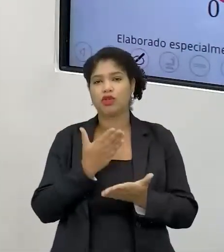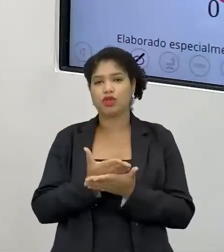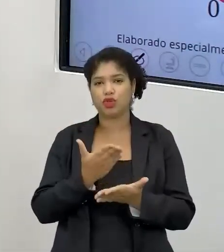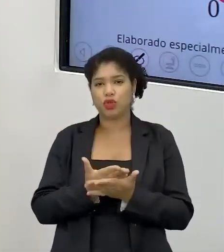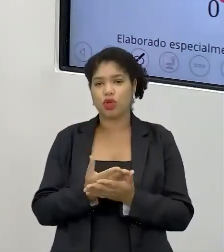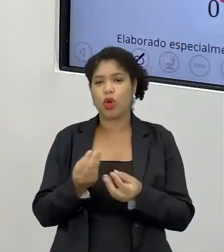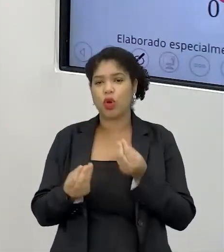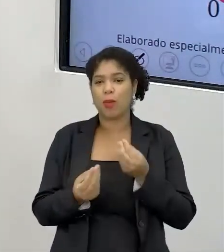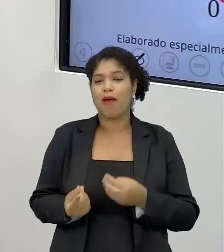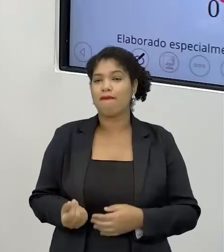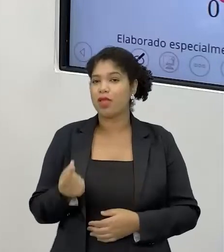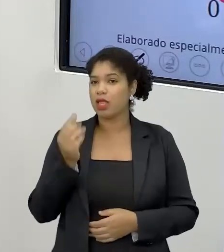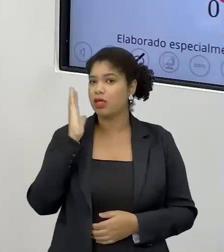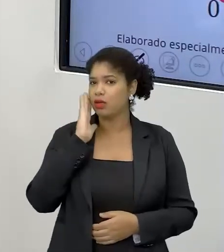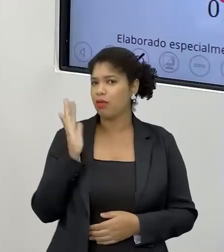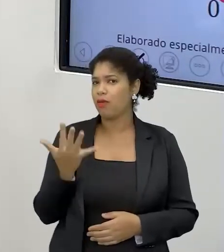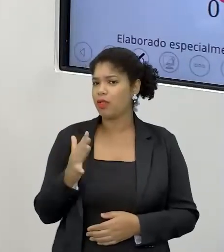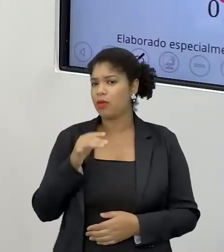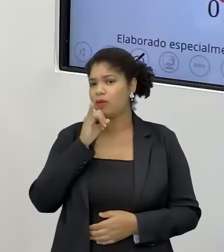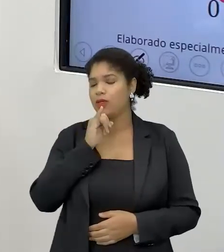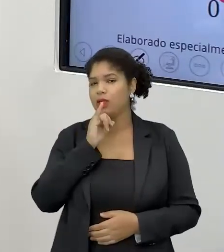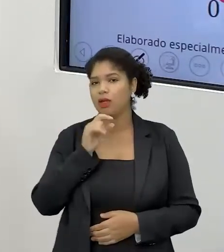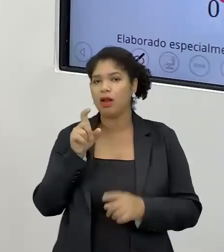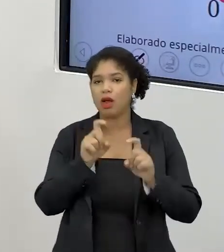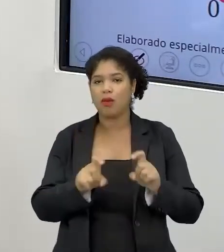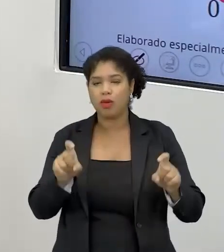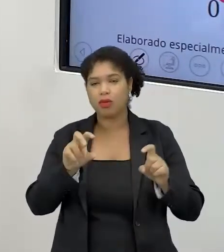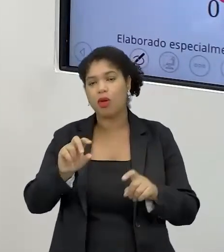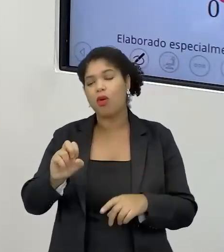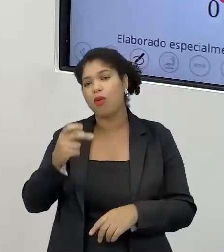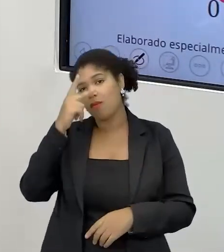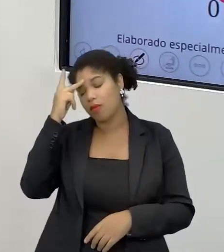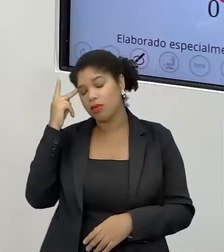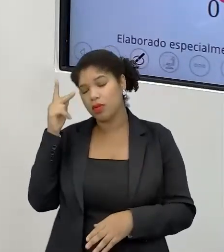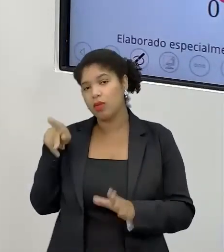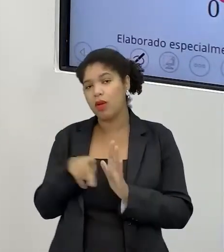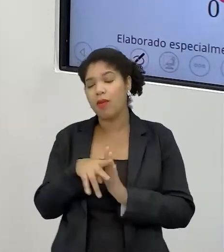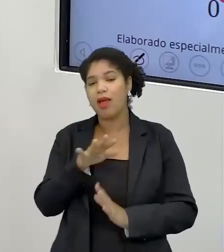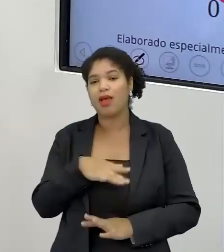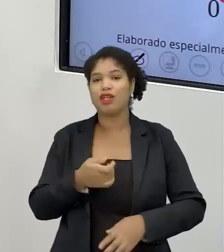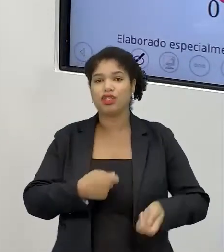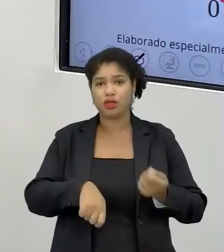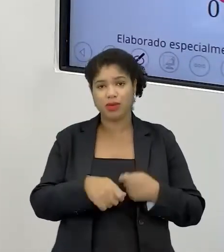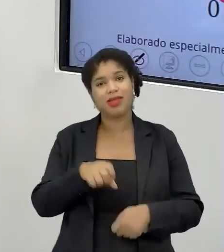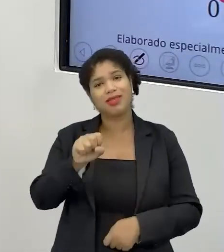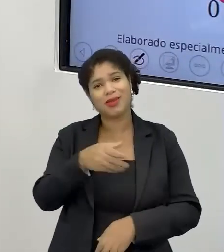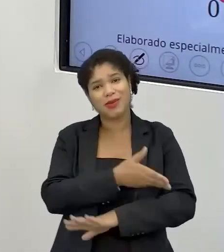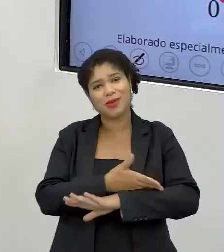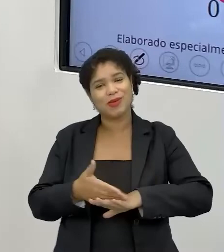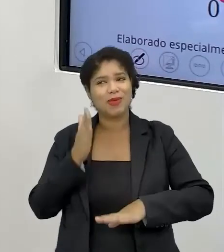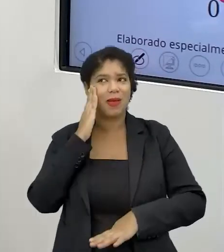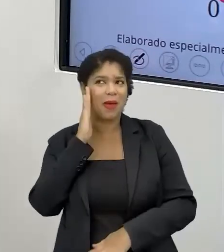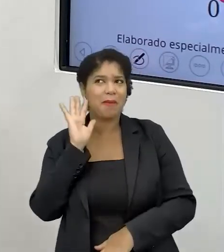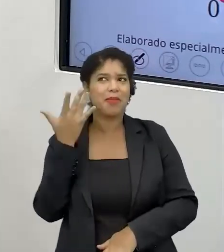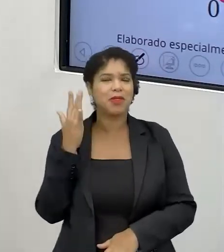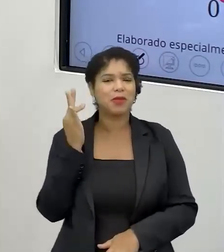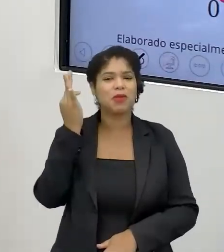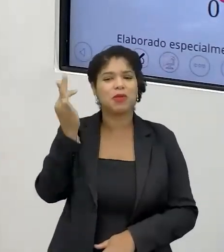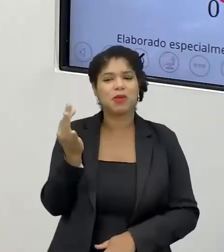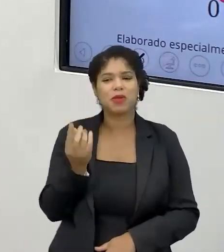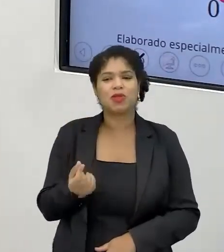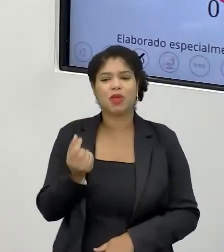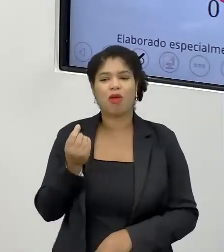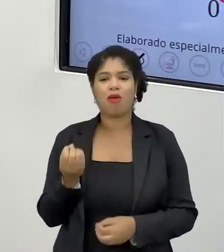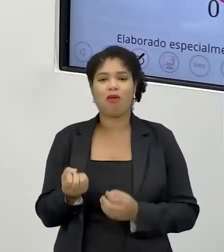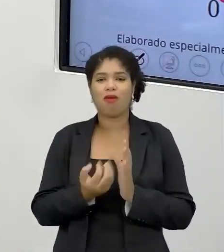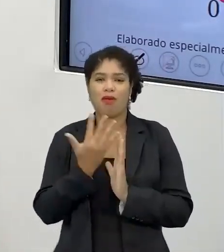suas finanças, né? O contador, as pessoas que trabalham no setor administrativo, eles fazem essa previsão, né? Eu quero lançar um produto